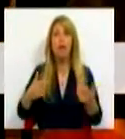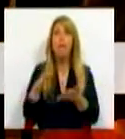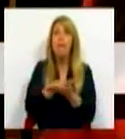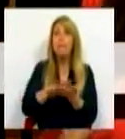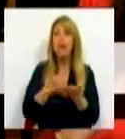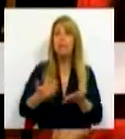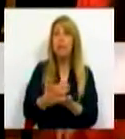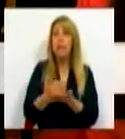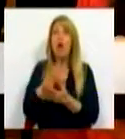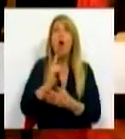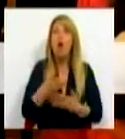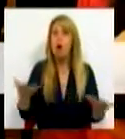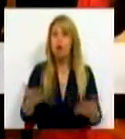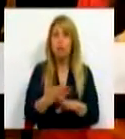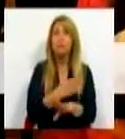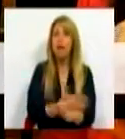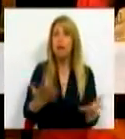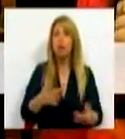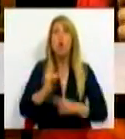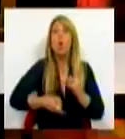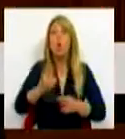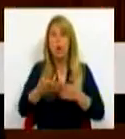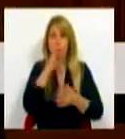usadas anteriormente e quais as que foram implementadas?